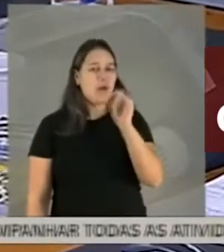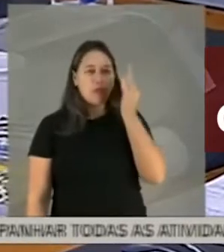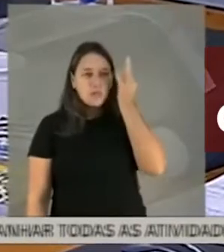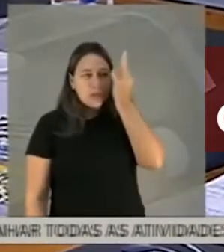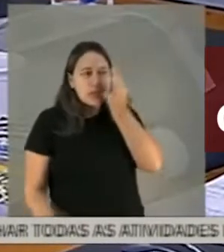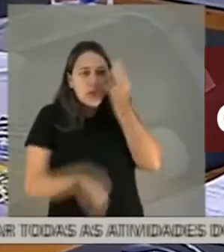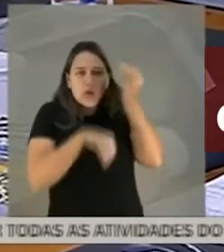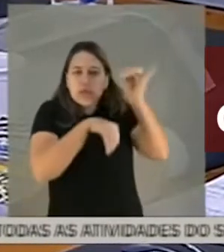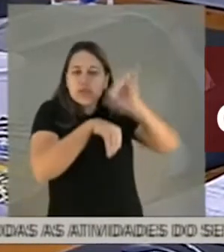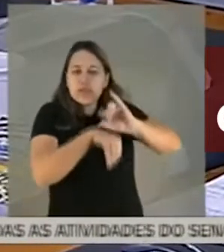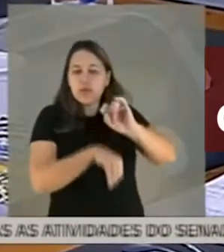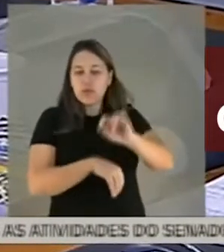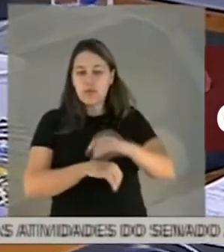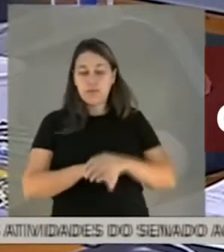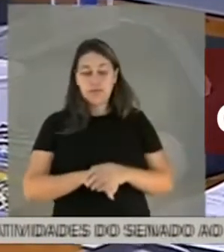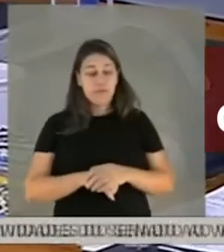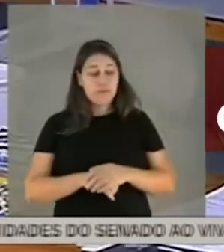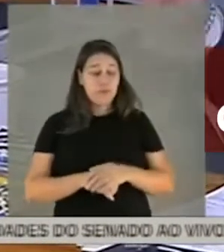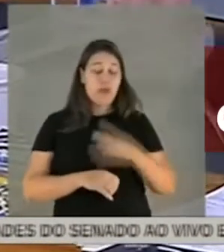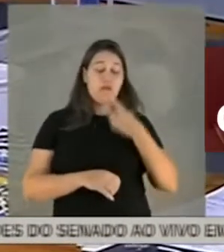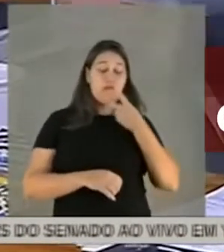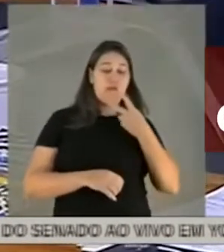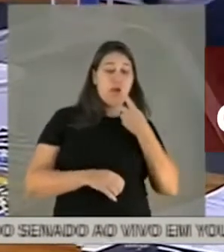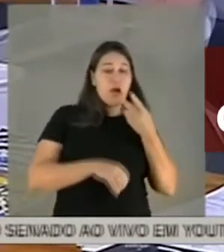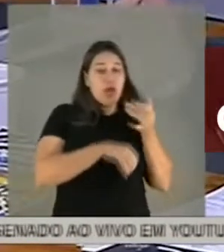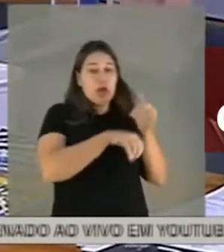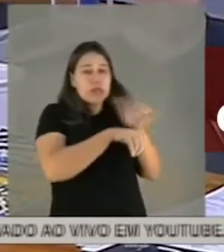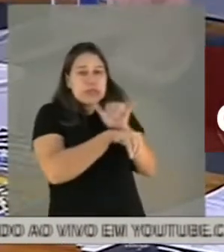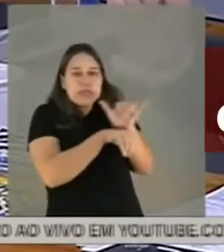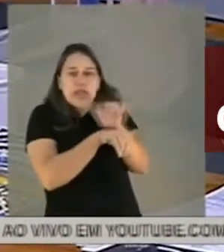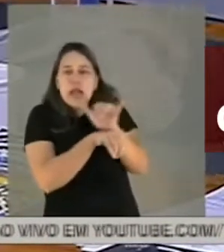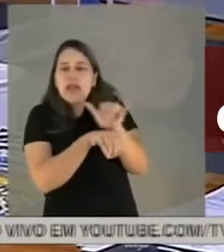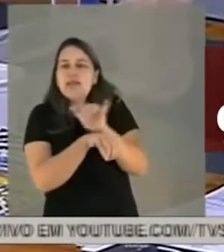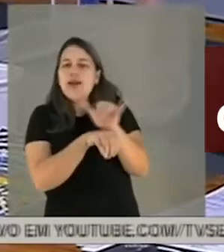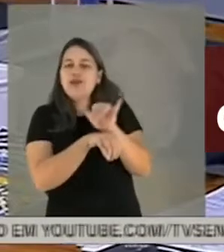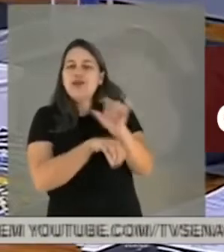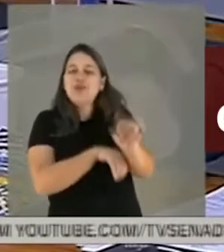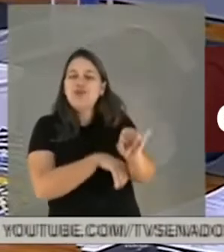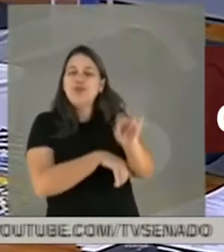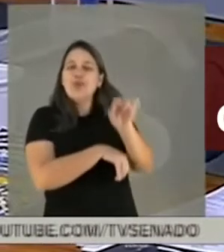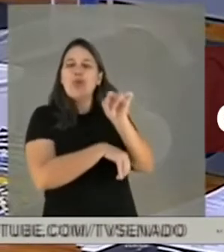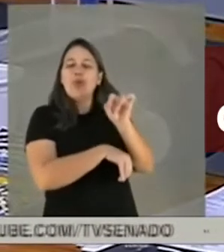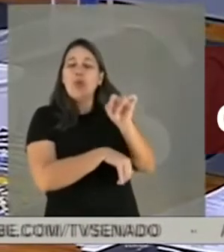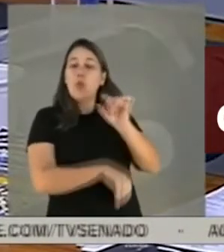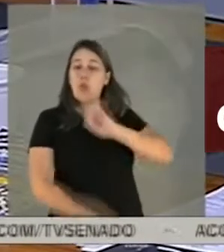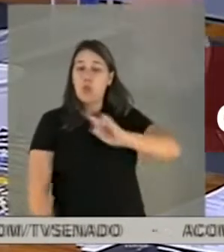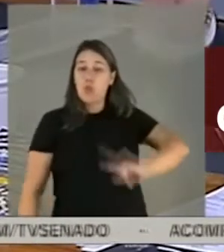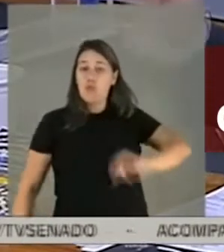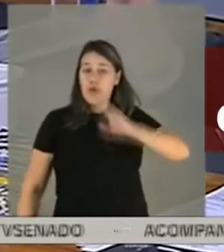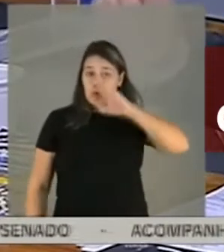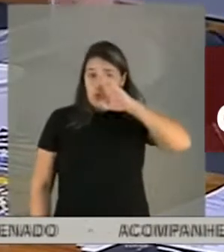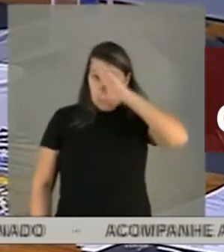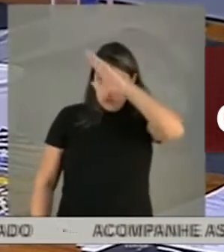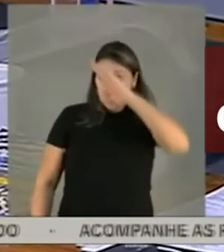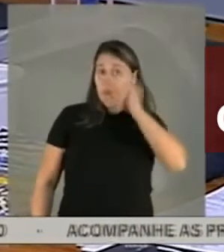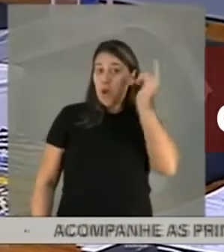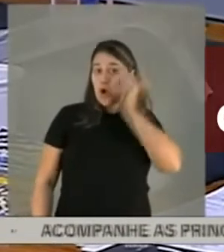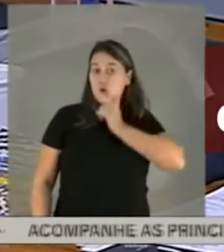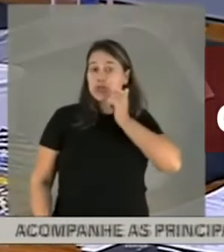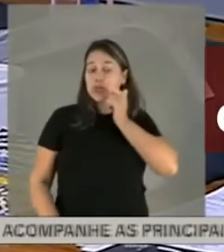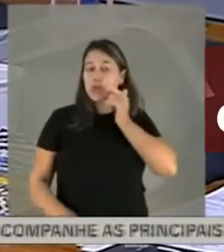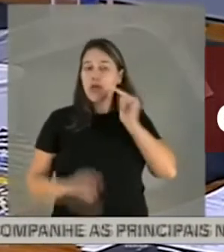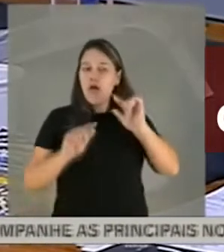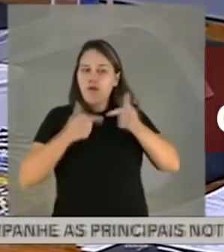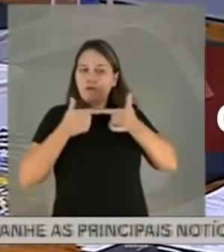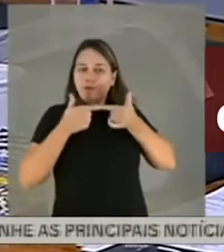do O que diz que a estratégia escolhida pelo governo bolsonaro para superar a